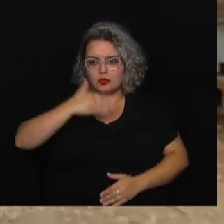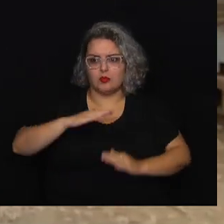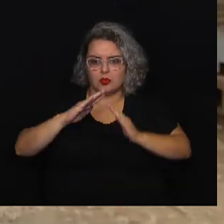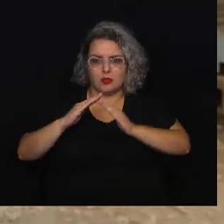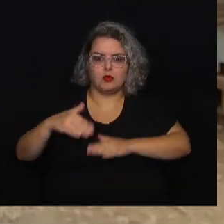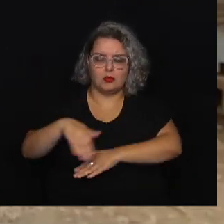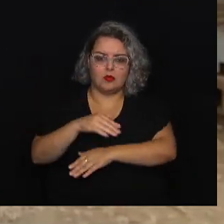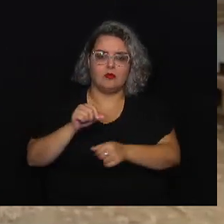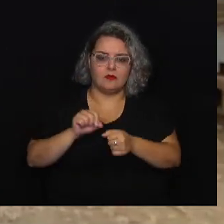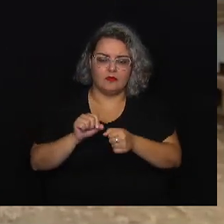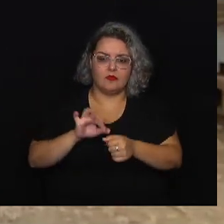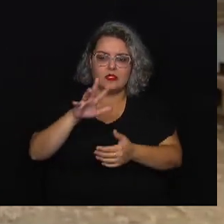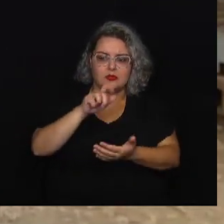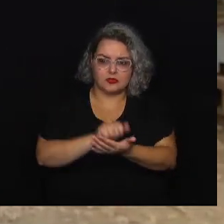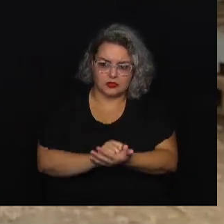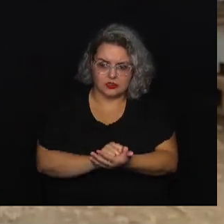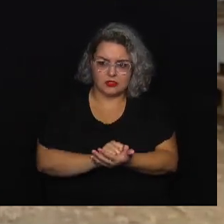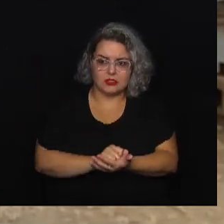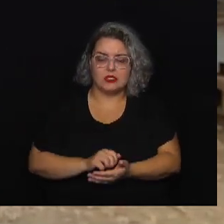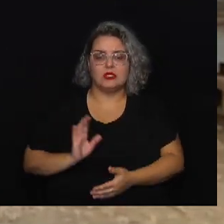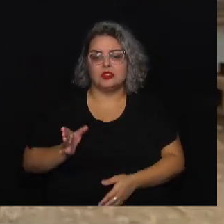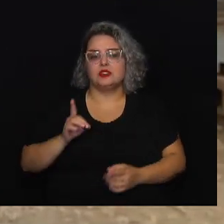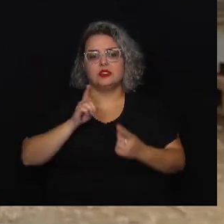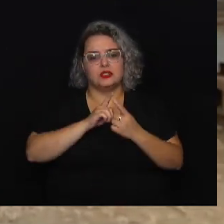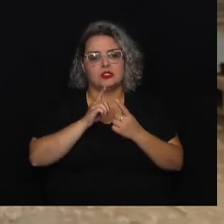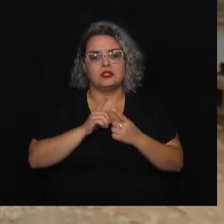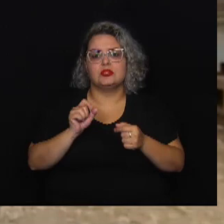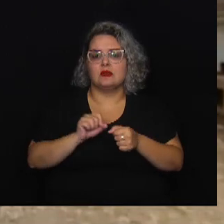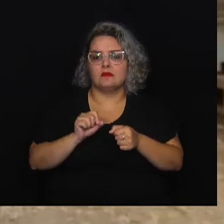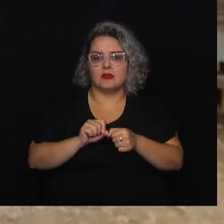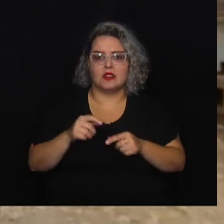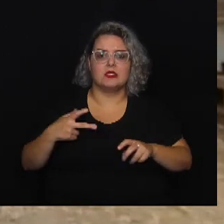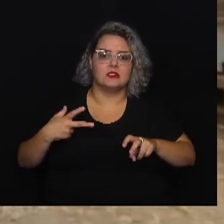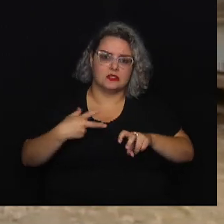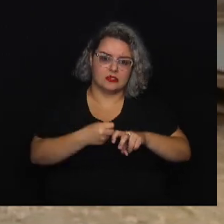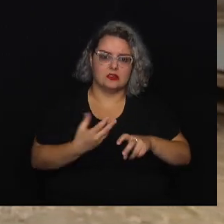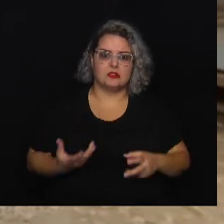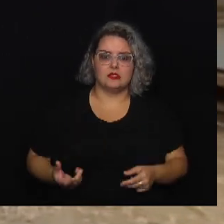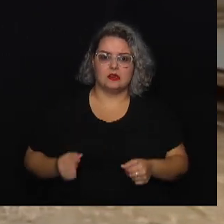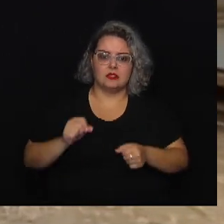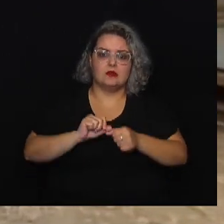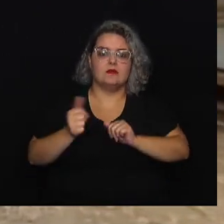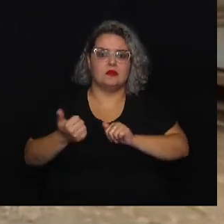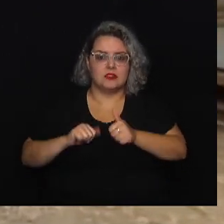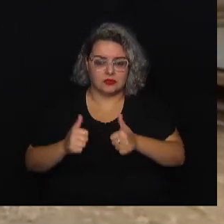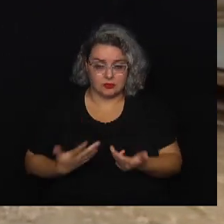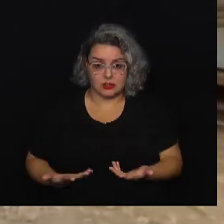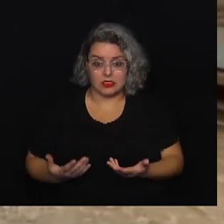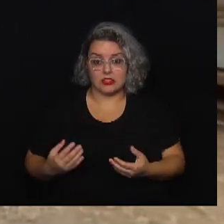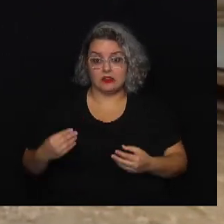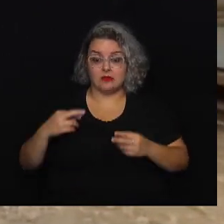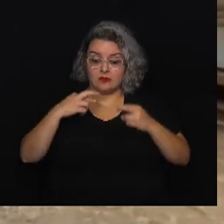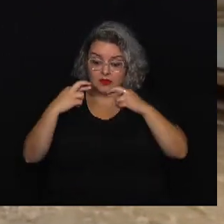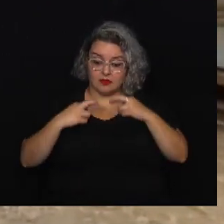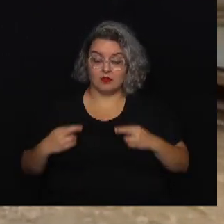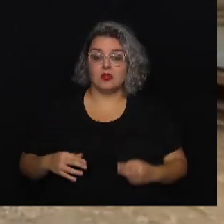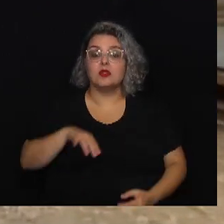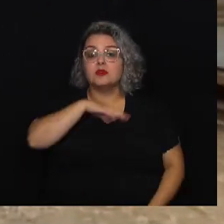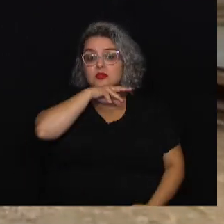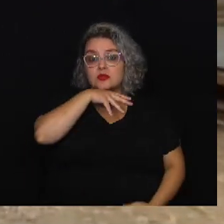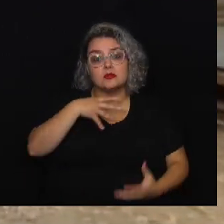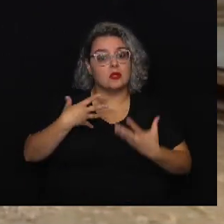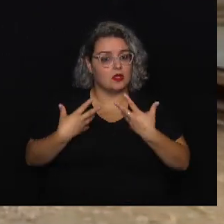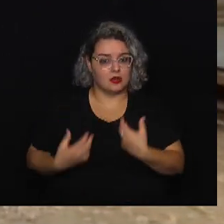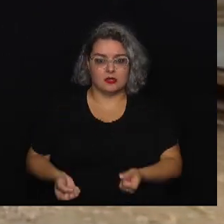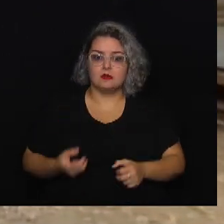realiza o cadastro e já é atendido e já realiza a vacina também. Faz uma avaliação, verifica se o animal está tudo ok para receber a